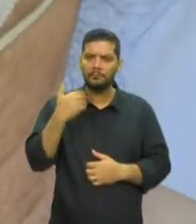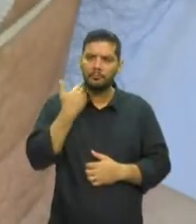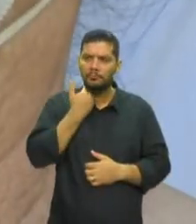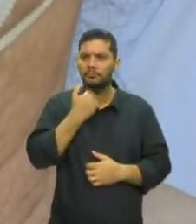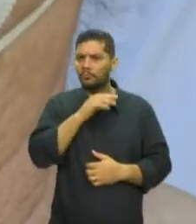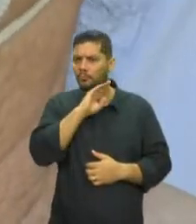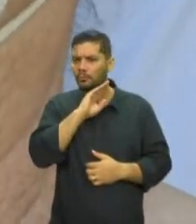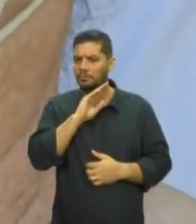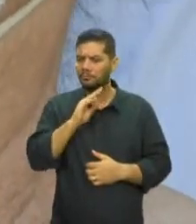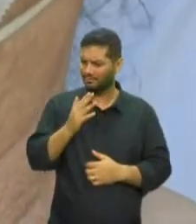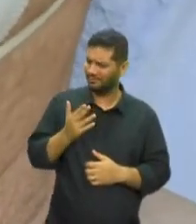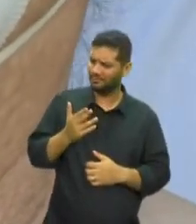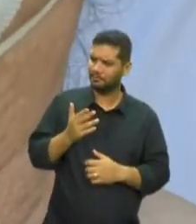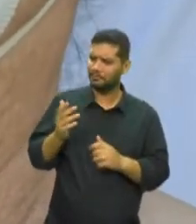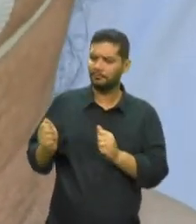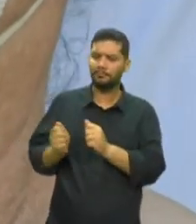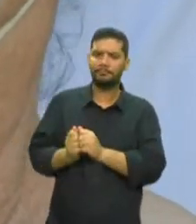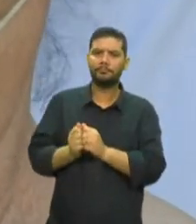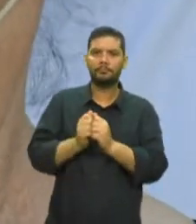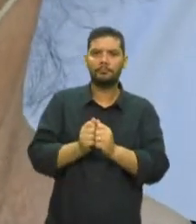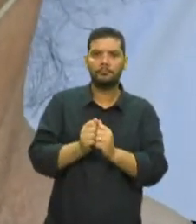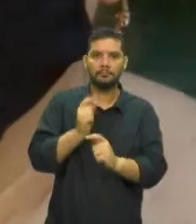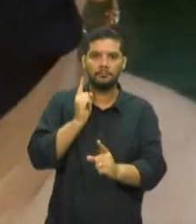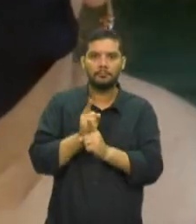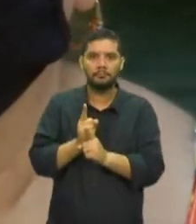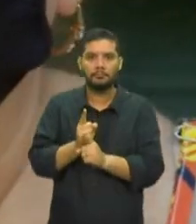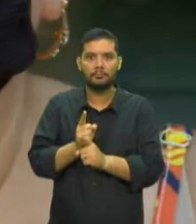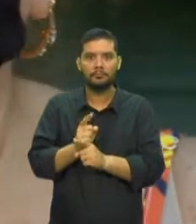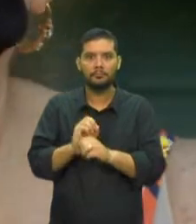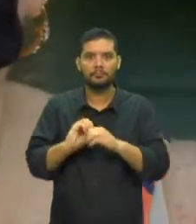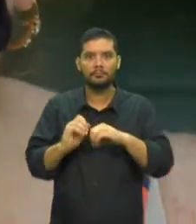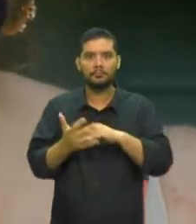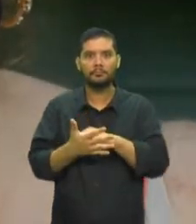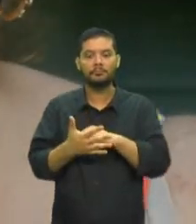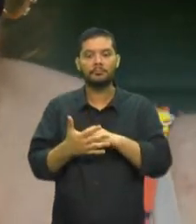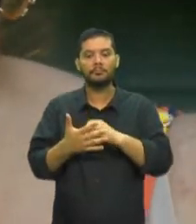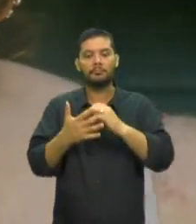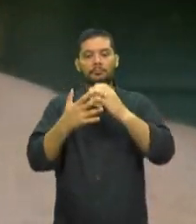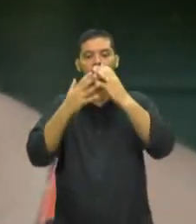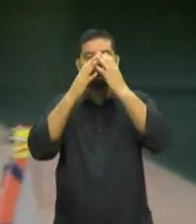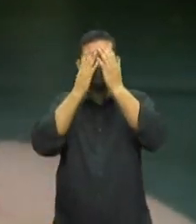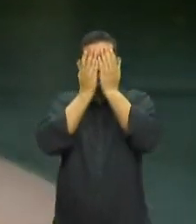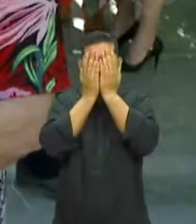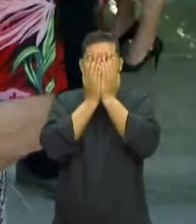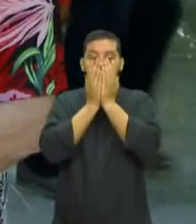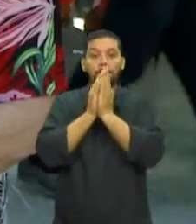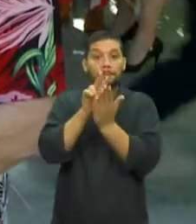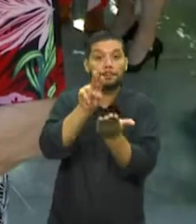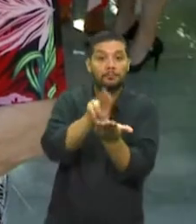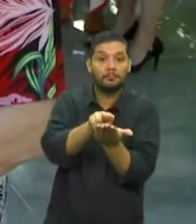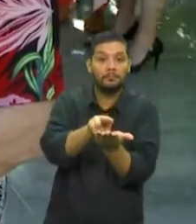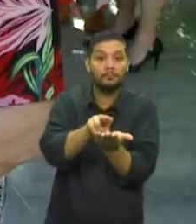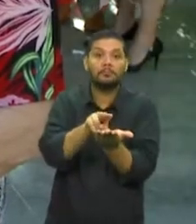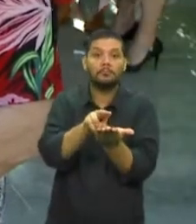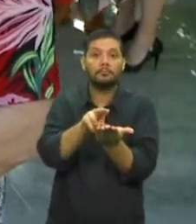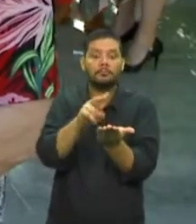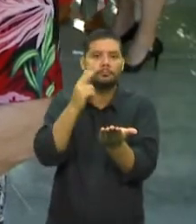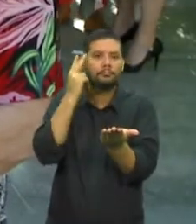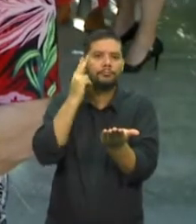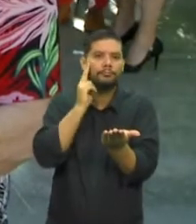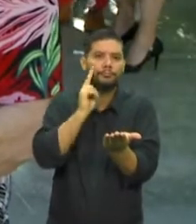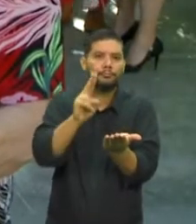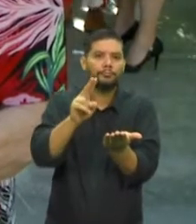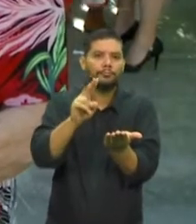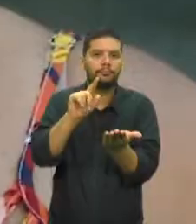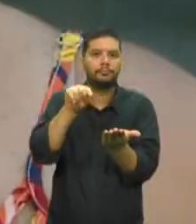Após o exame, veio o diagnóstico de Covid e precisou se internar no São José. Dois dias depois, foi